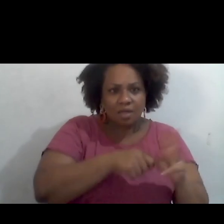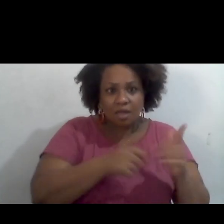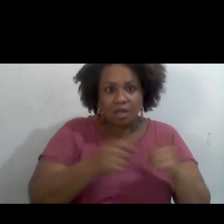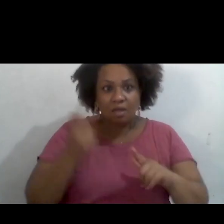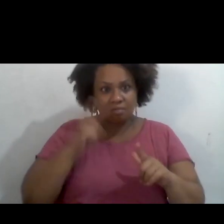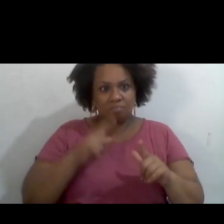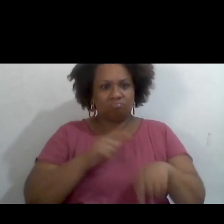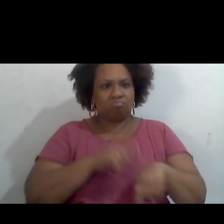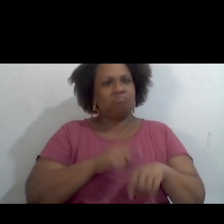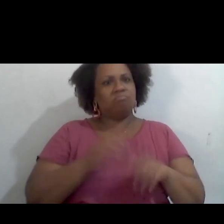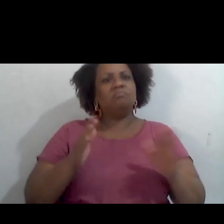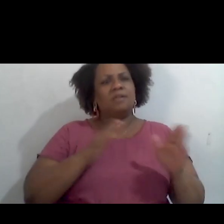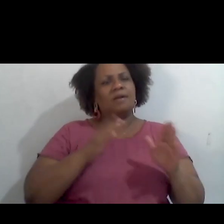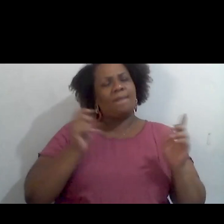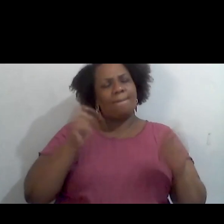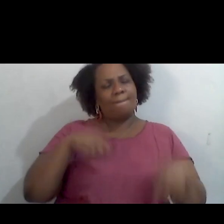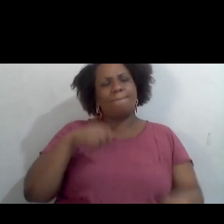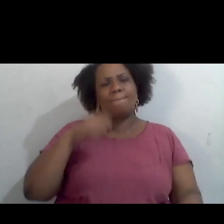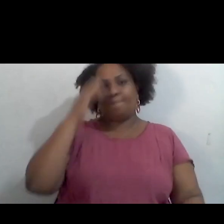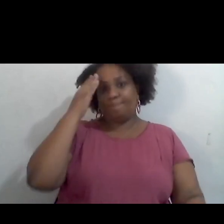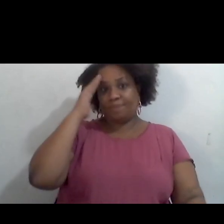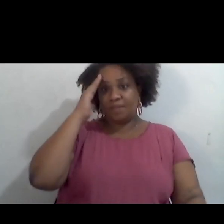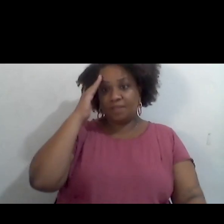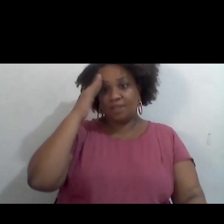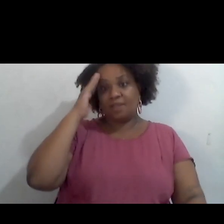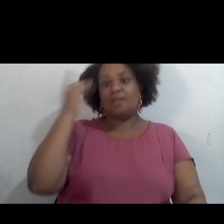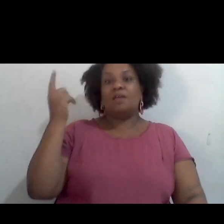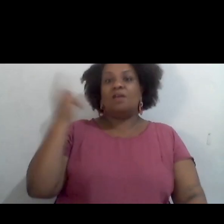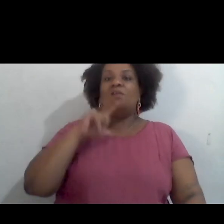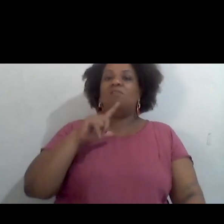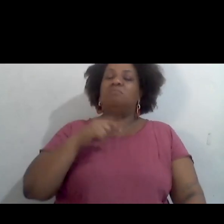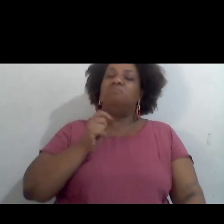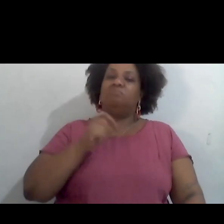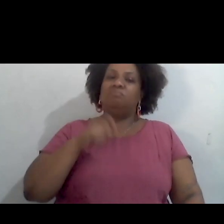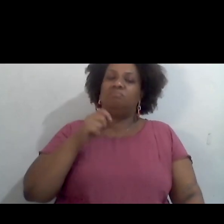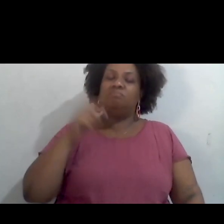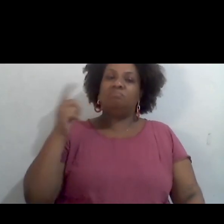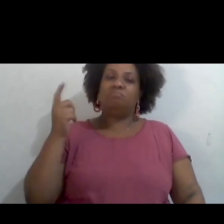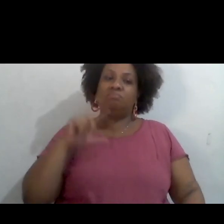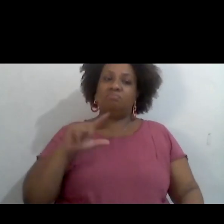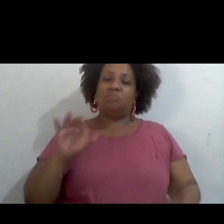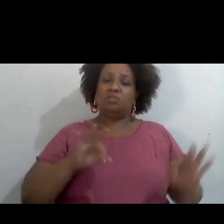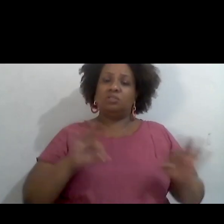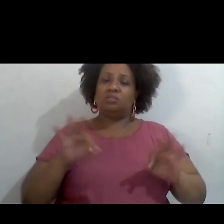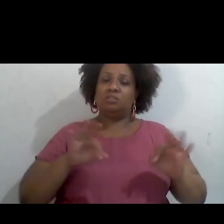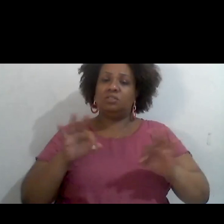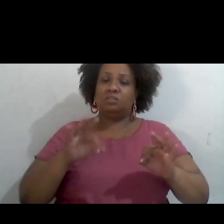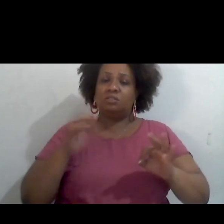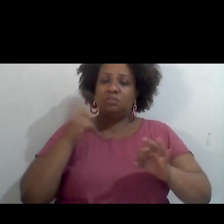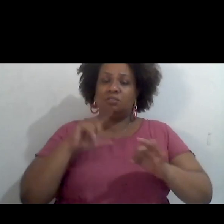tempo entendível para que a gente consiga se situar, eu estou conseguindo me organizar e estou tendo suporte também dos meus